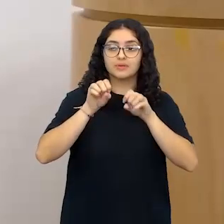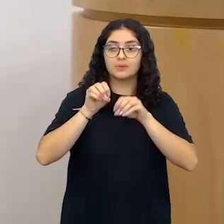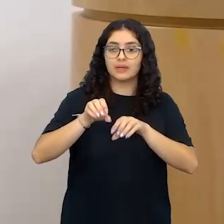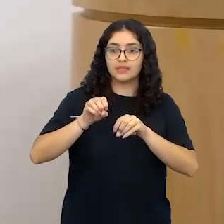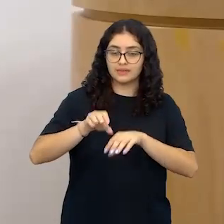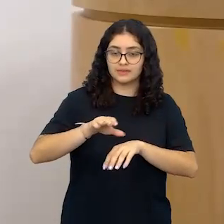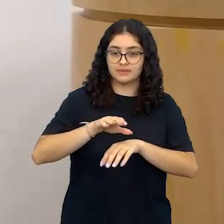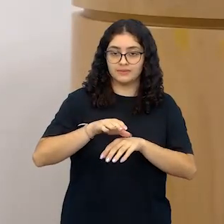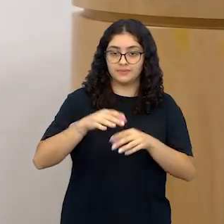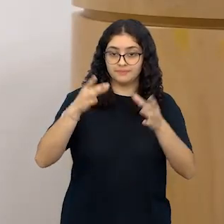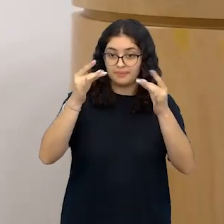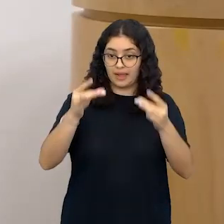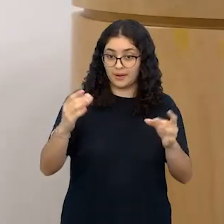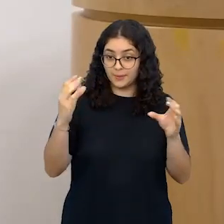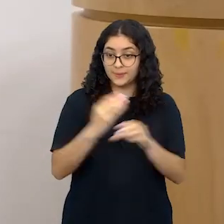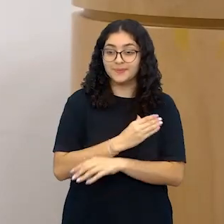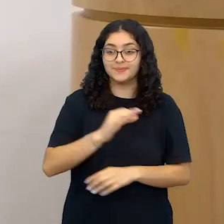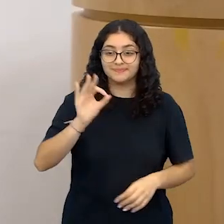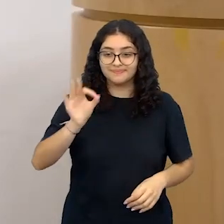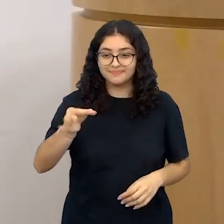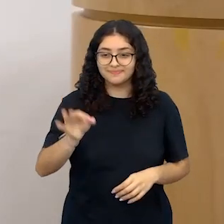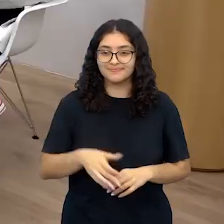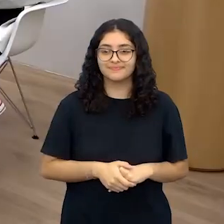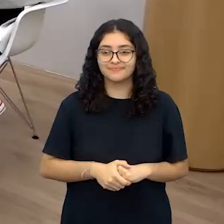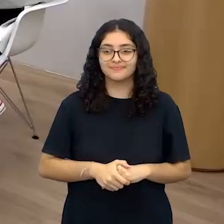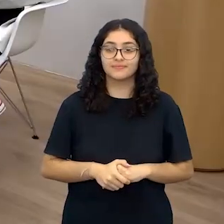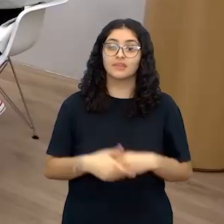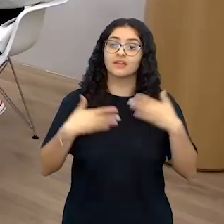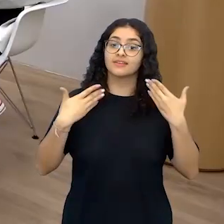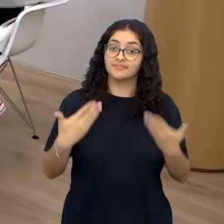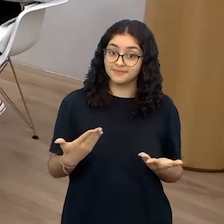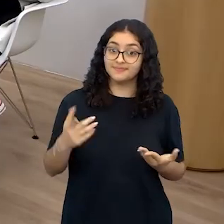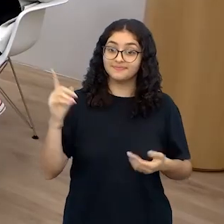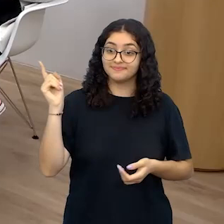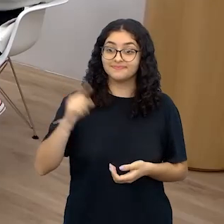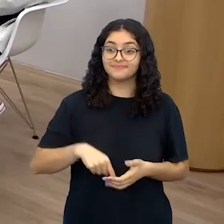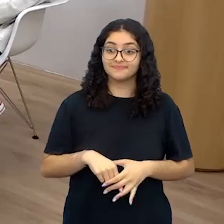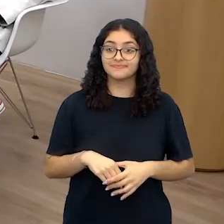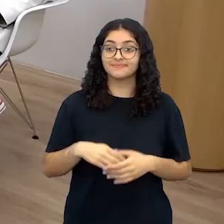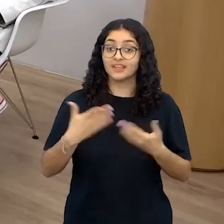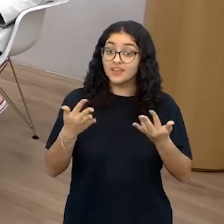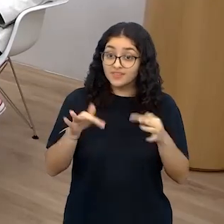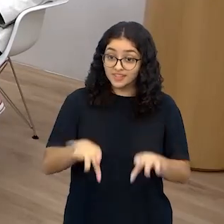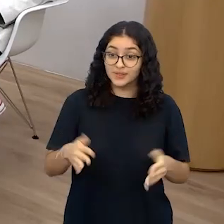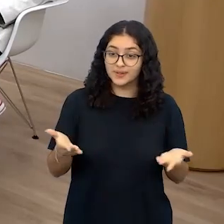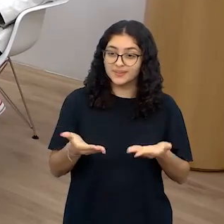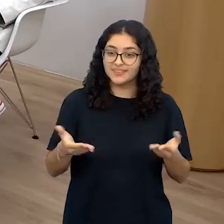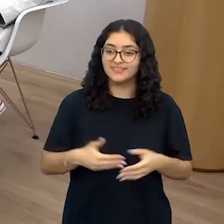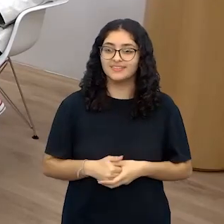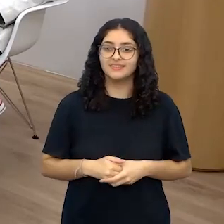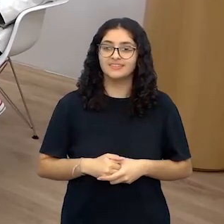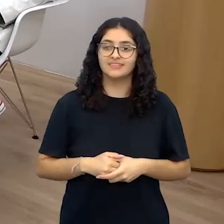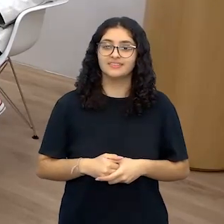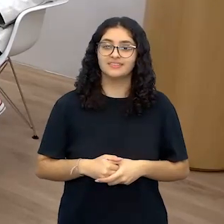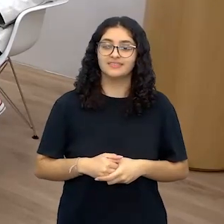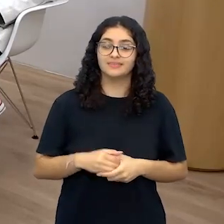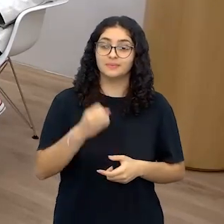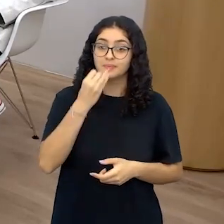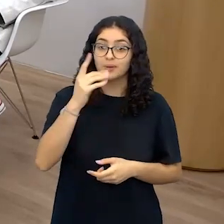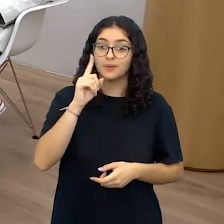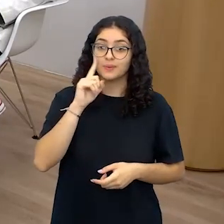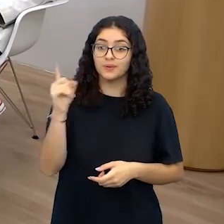integral. Ok? E é isso, professora. Então a gente finalizou. Bom